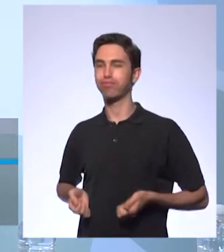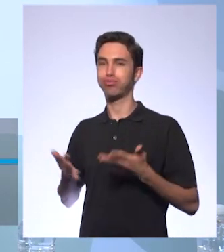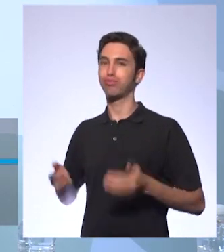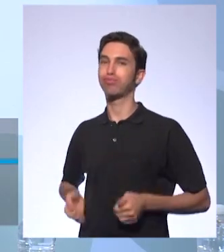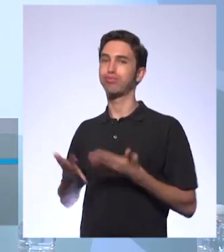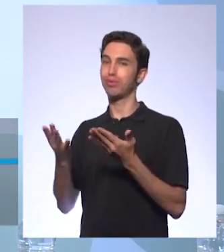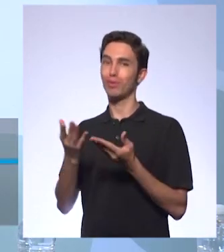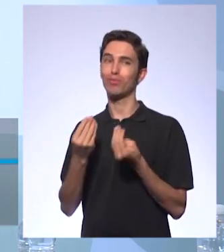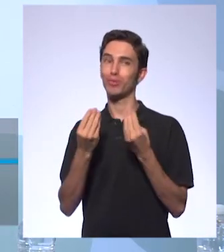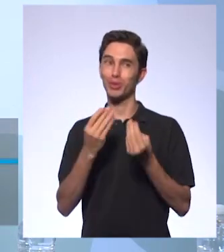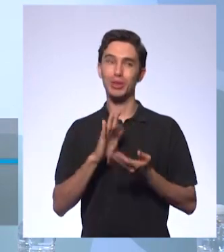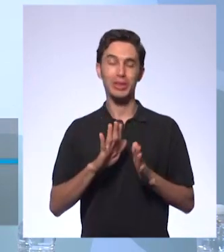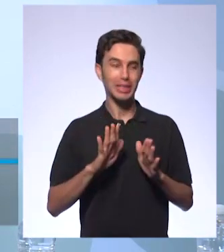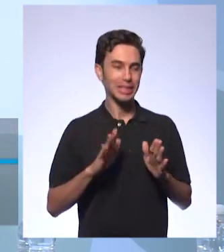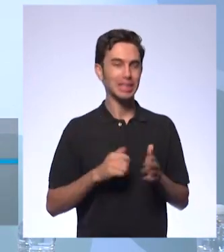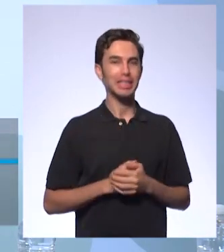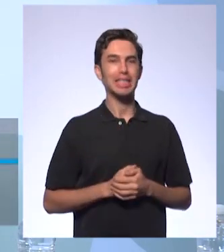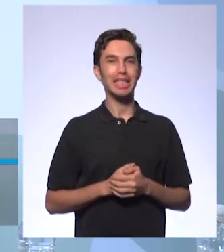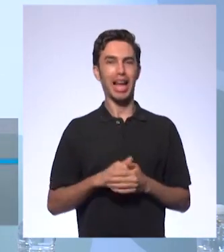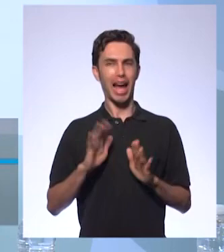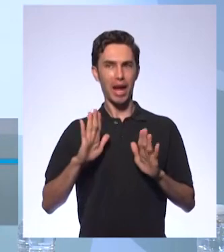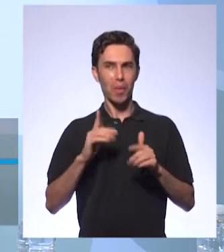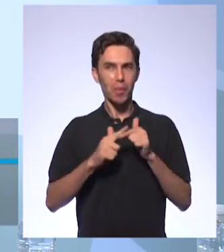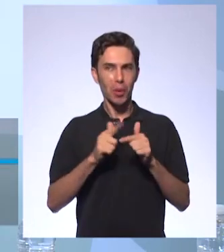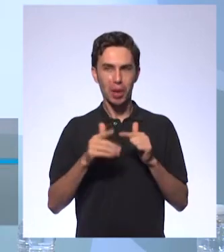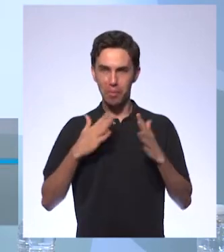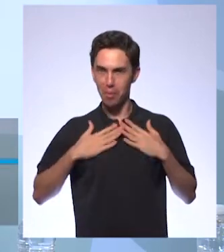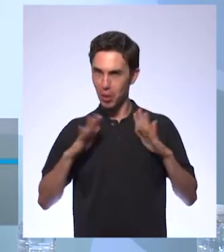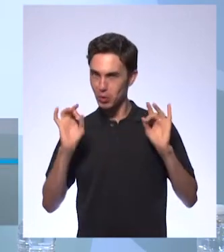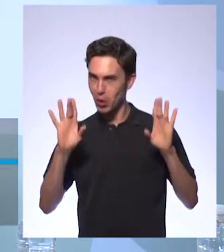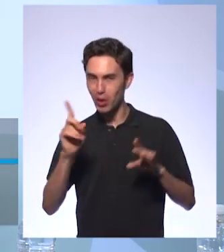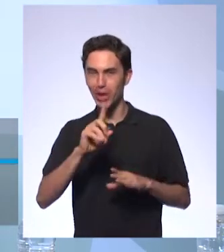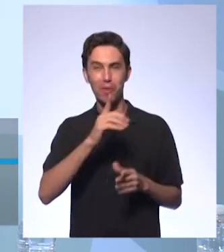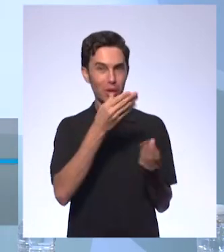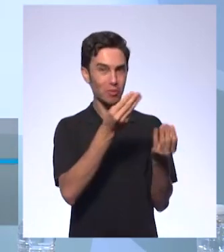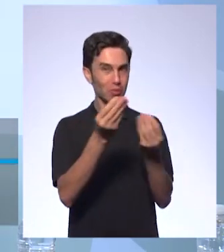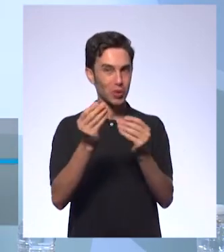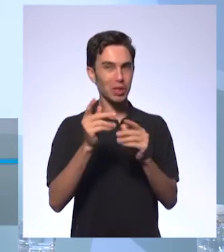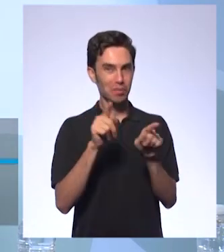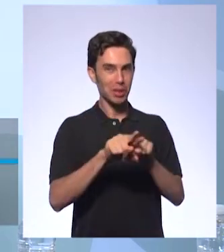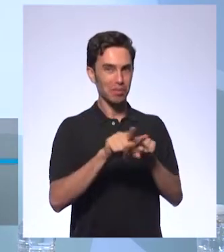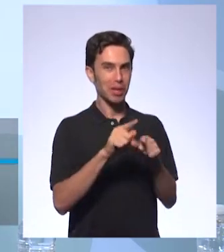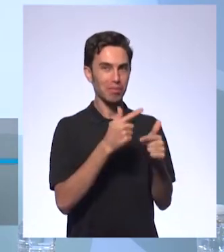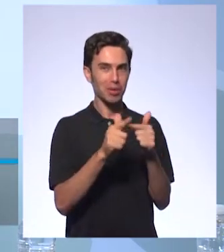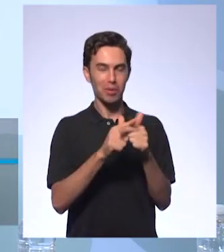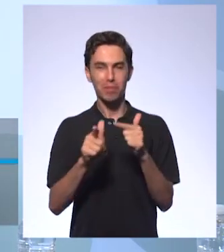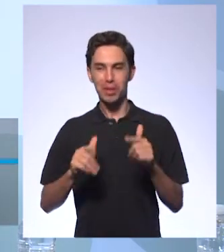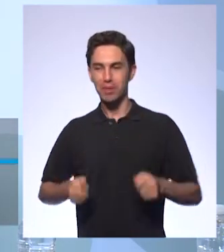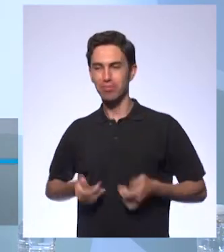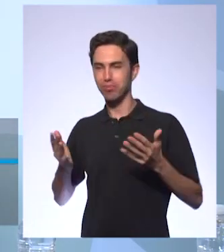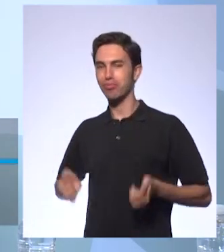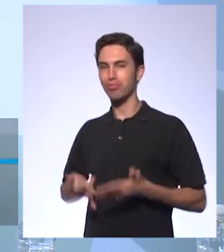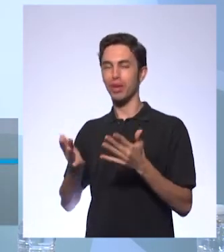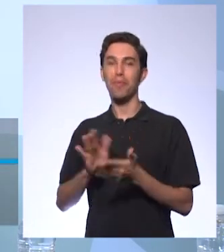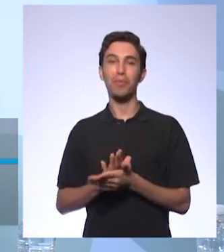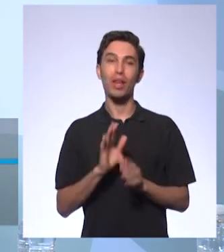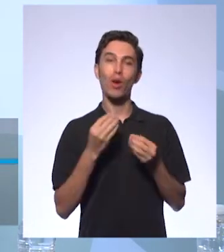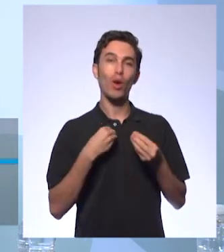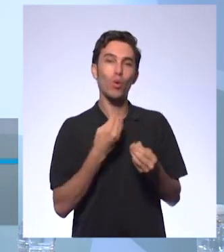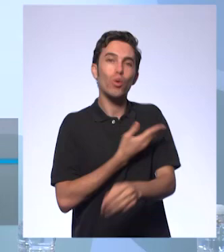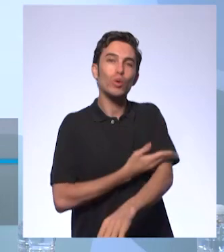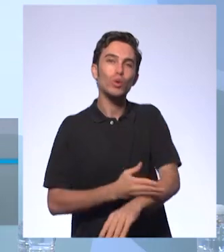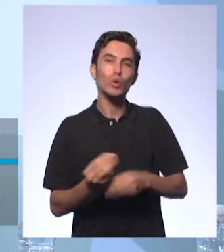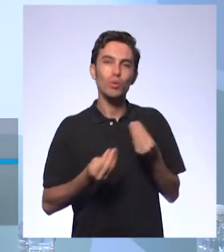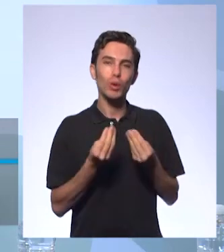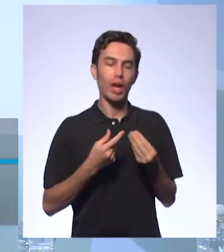devo, certo? Talvez não seja só o meu problema, seja o problema de muita gente. O que eu faço para me conter? Então, eu anoto os meus gastos, eu estudo